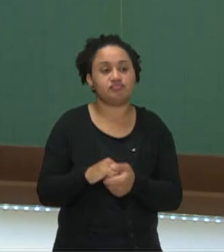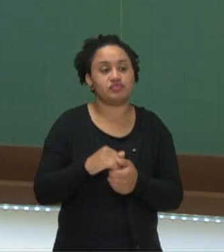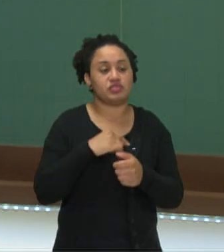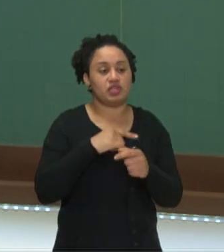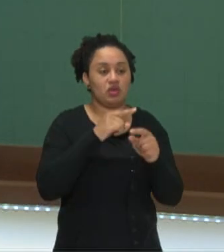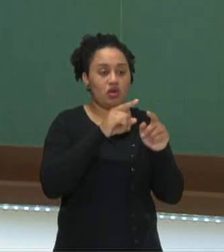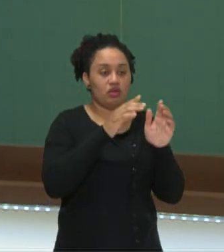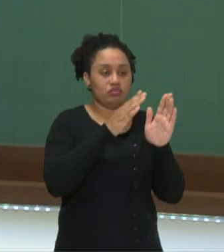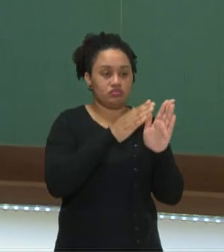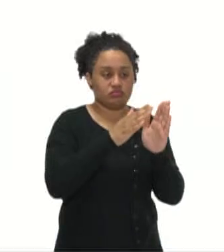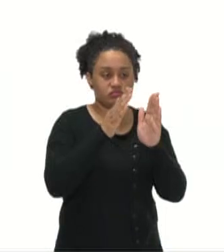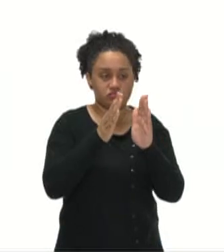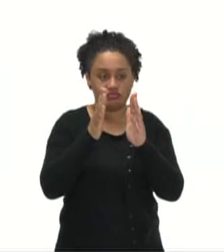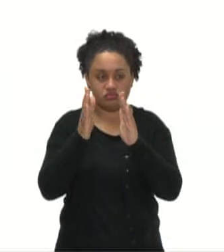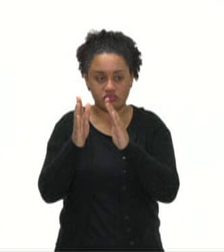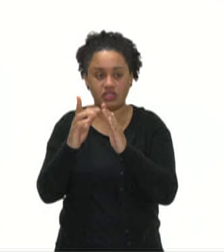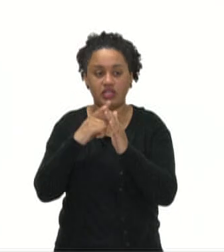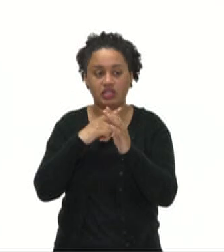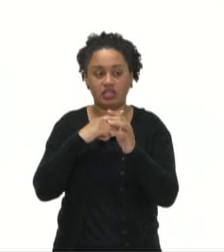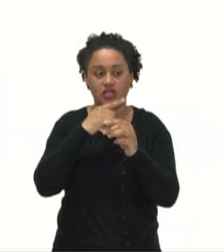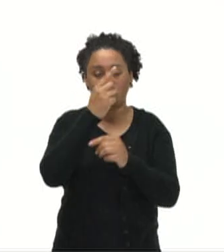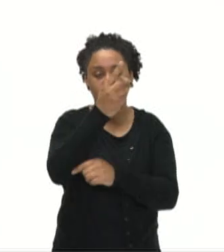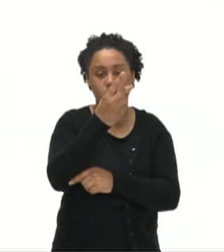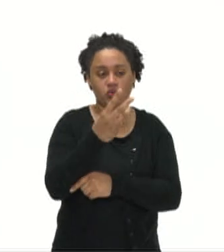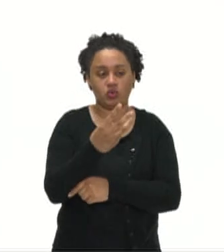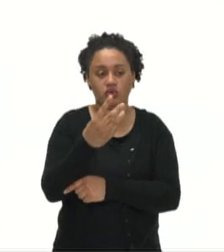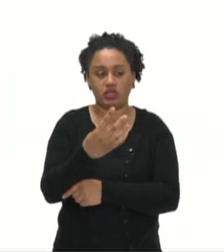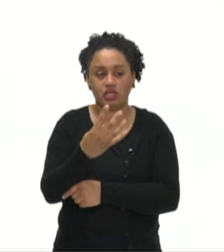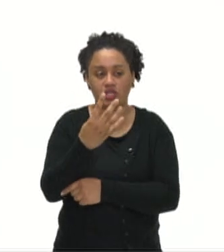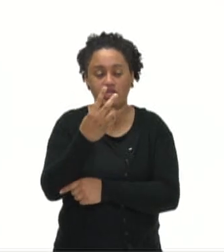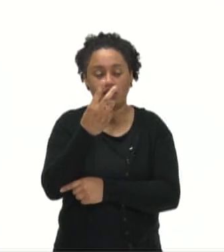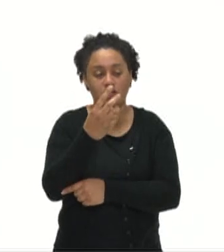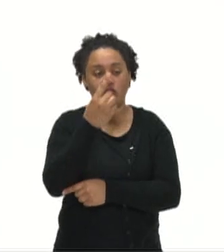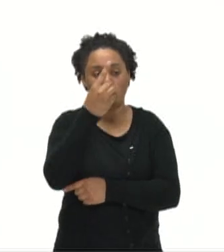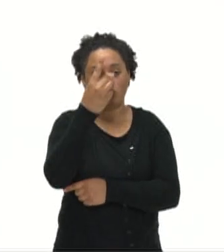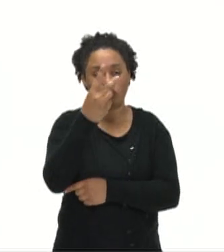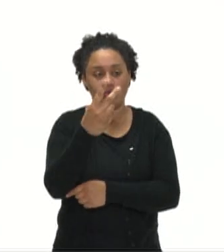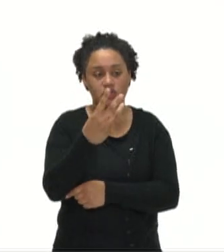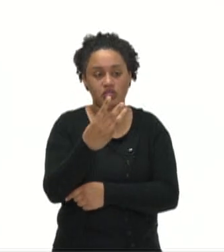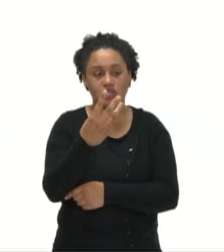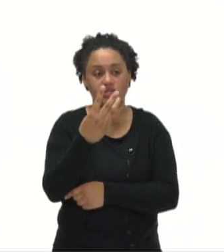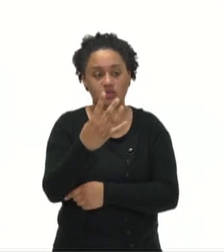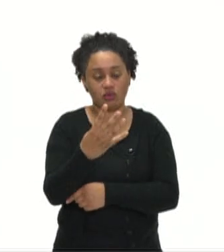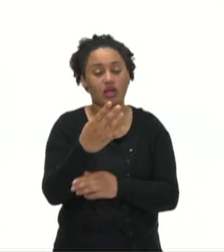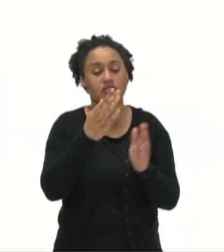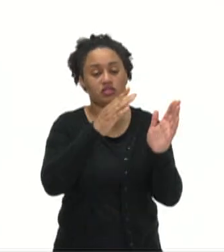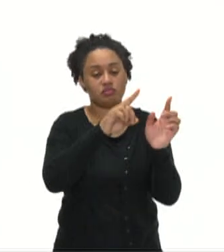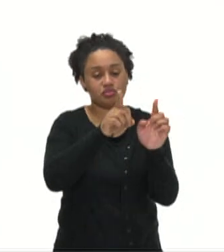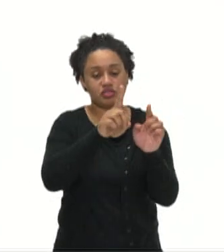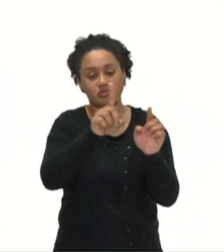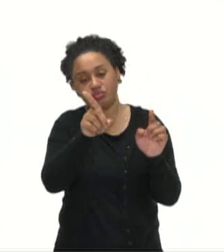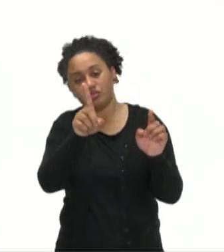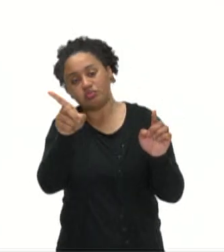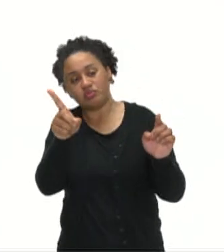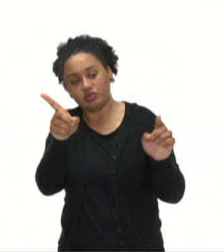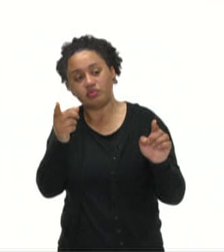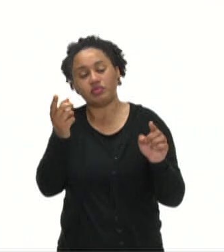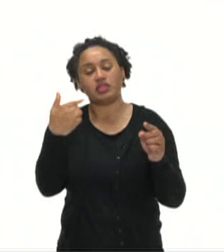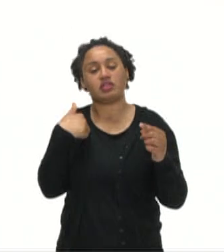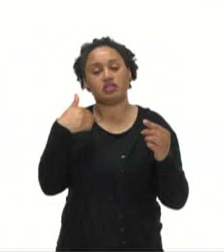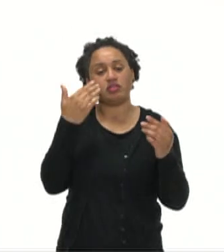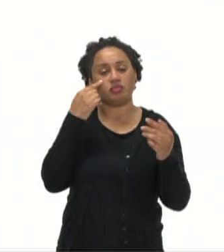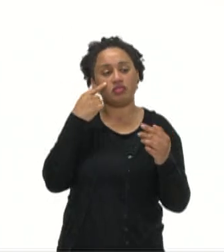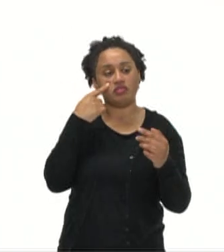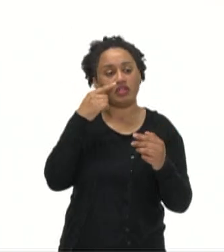desenho 2, no desenho 3 a flechinha está no meio e a flechinha do número 4, tá? Em posições diferentes. Então a gente vai analisar caso